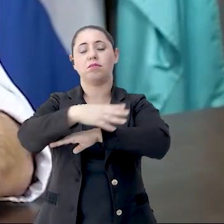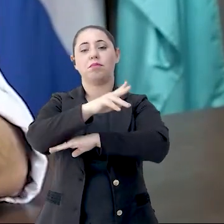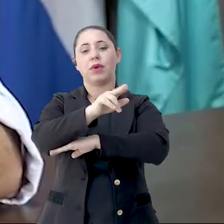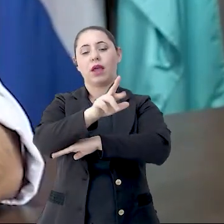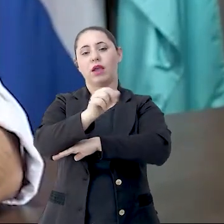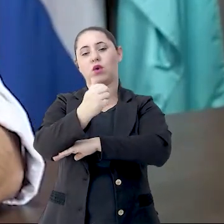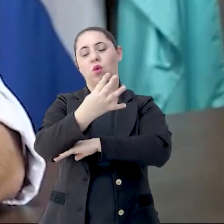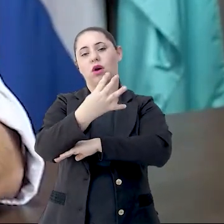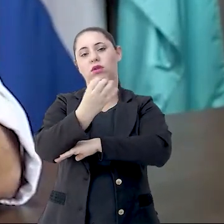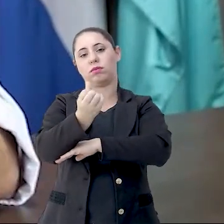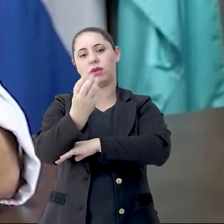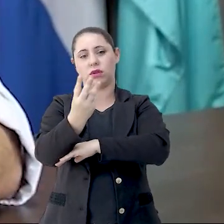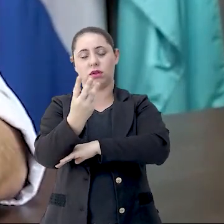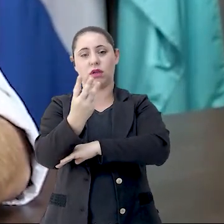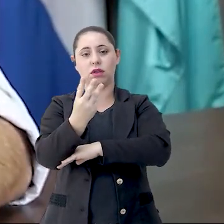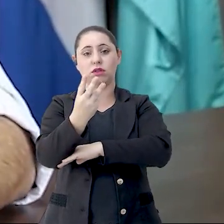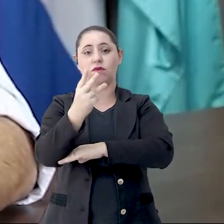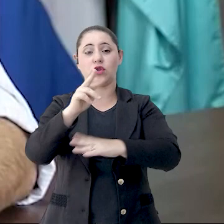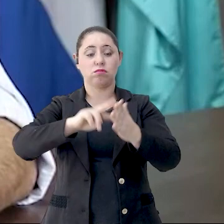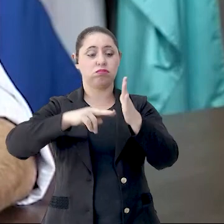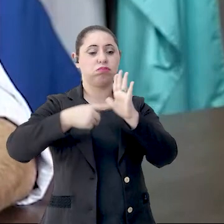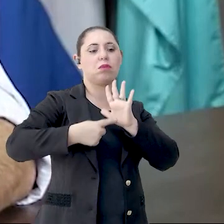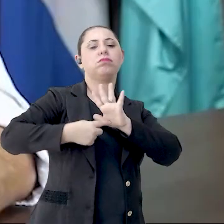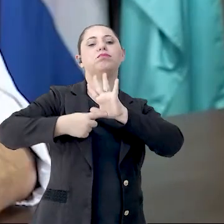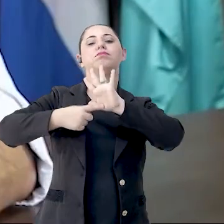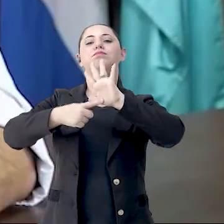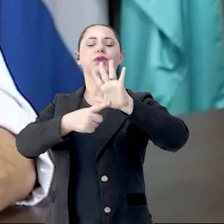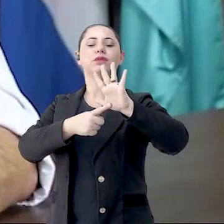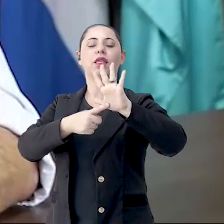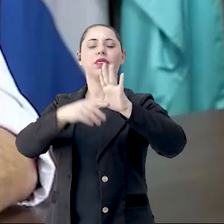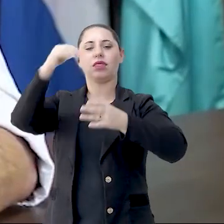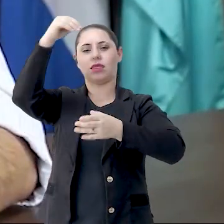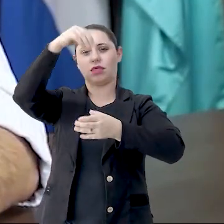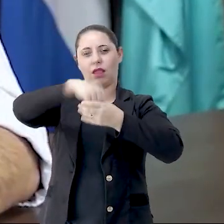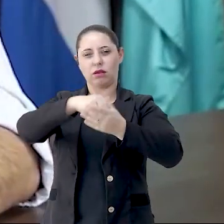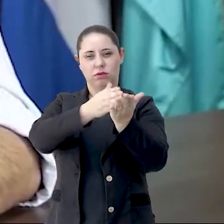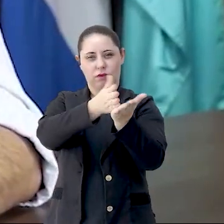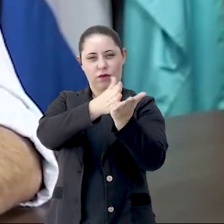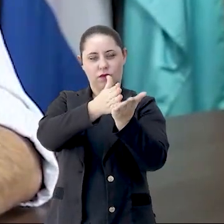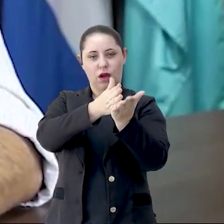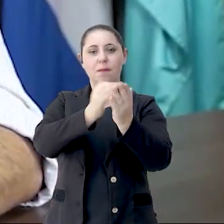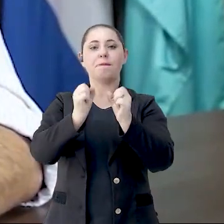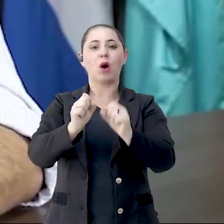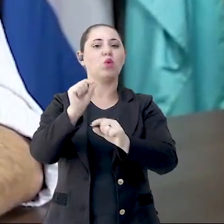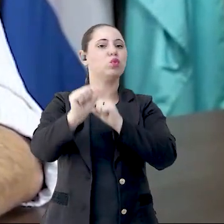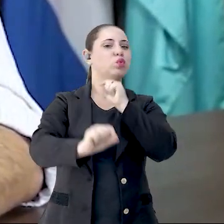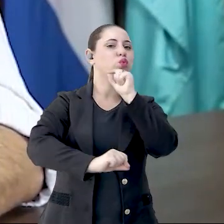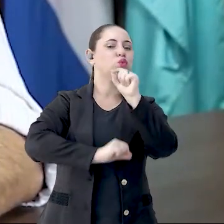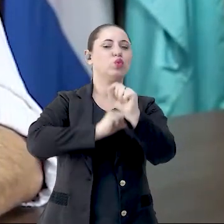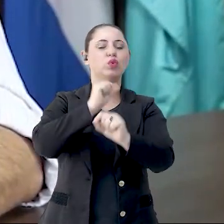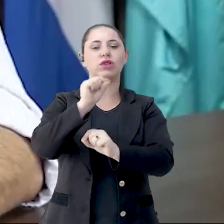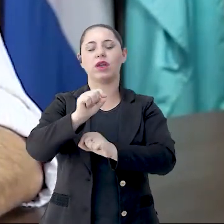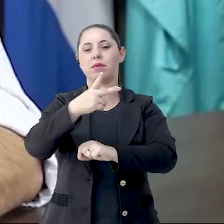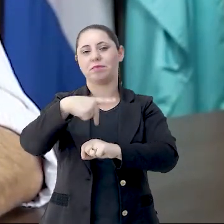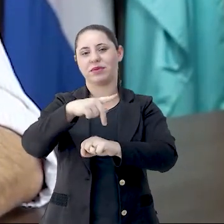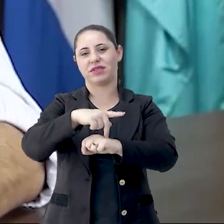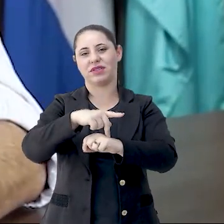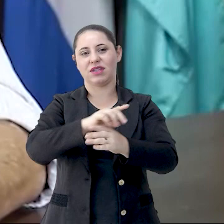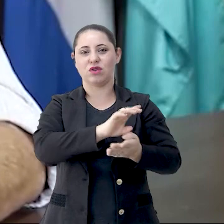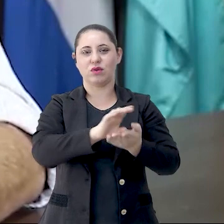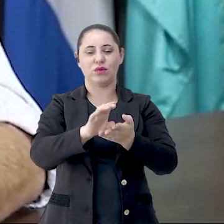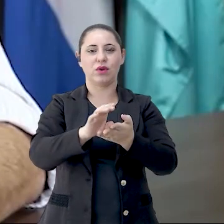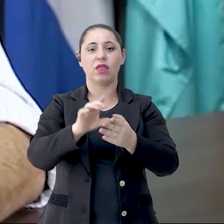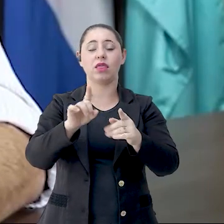marco arquitetônico e urbanístico dentro da fronteira. Possibilidade de Itaipu Binacional financiar um ônibus elétrico